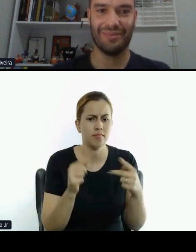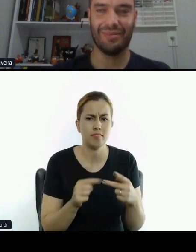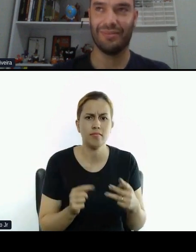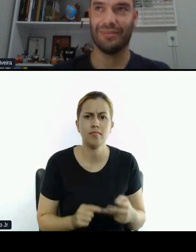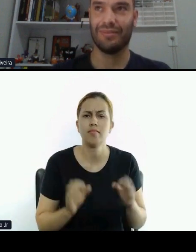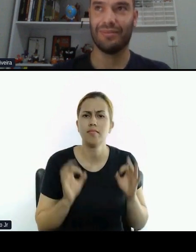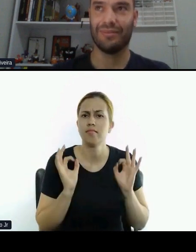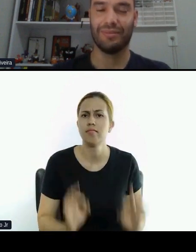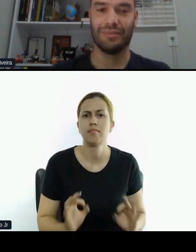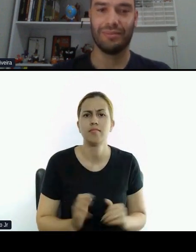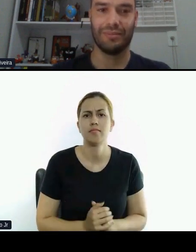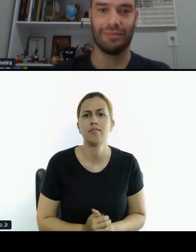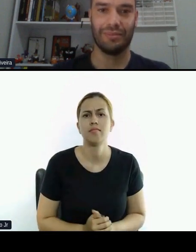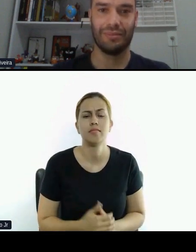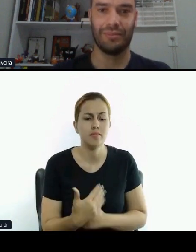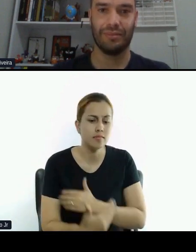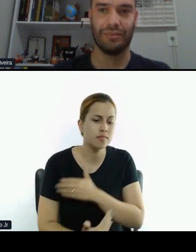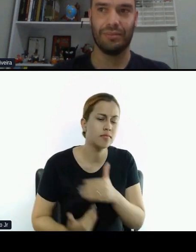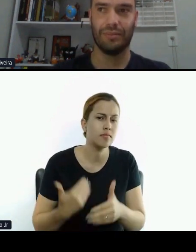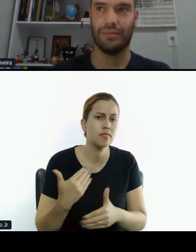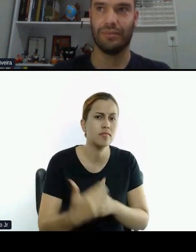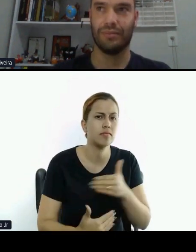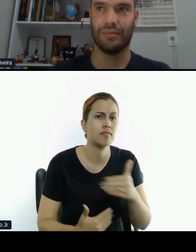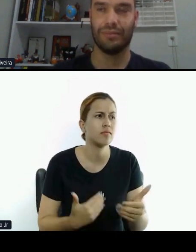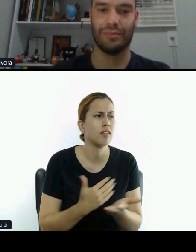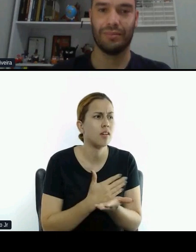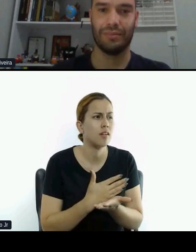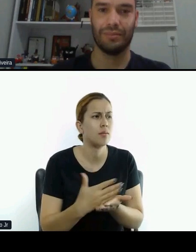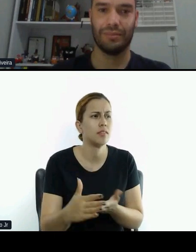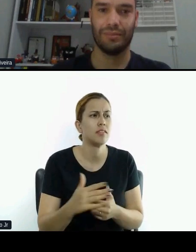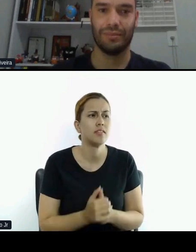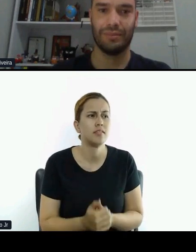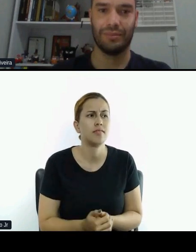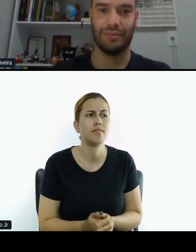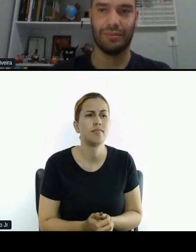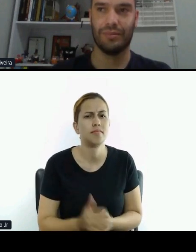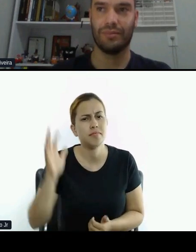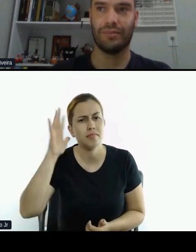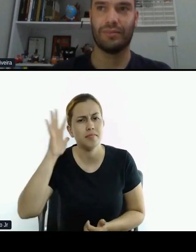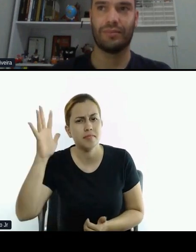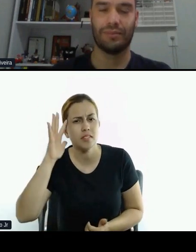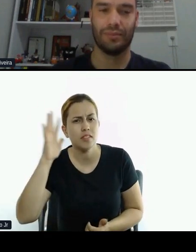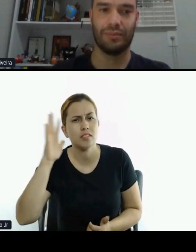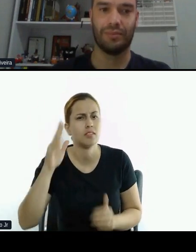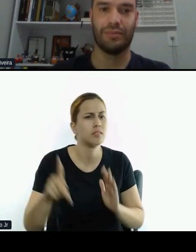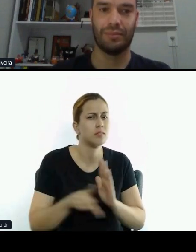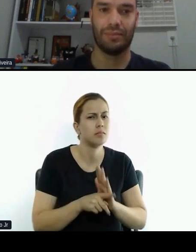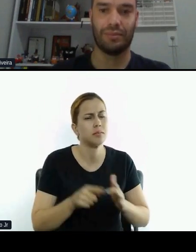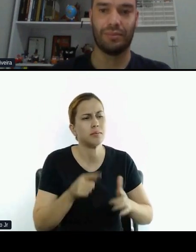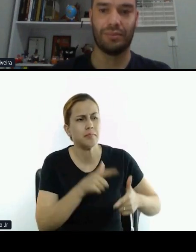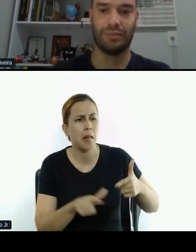default, vou começar do começo, né? Não vamos deixar o problema estourar lá na frente, né?